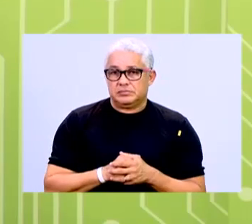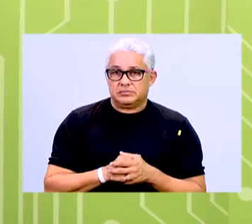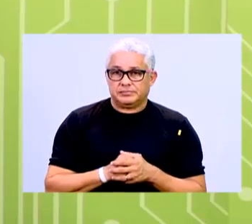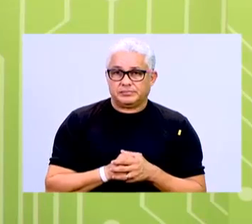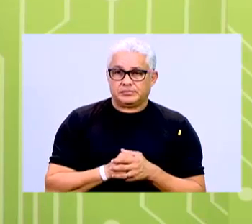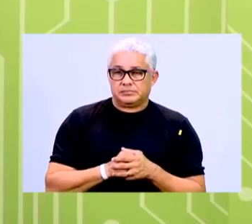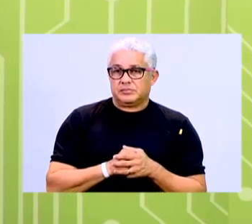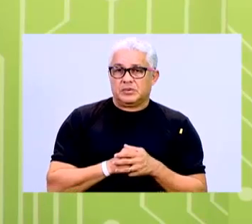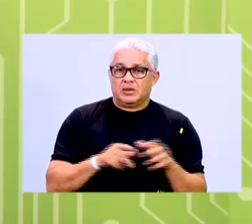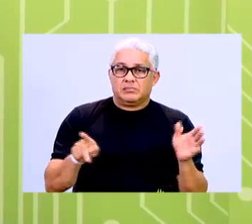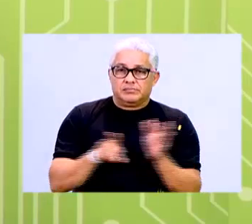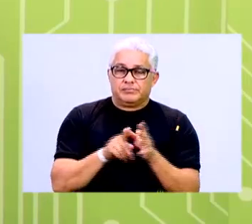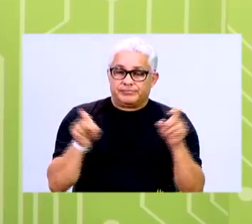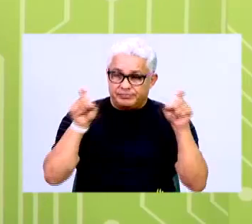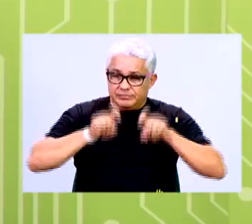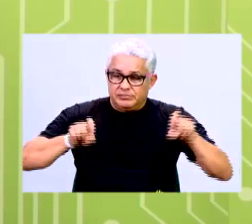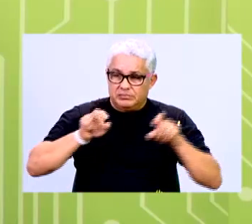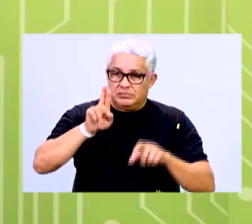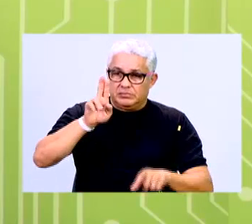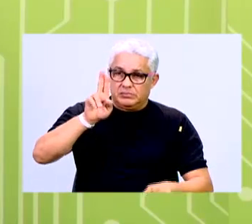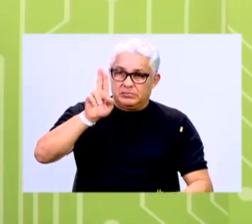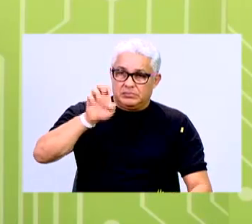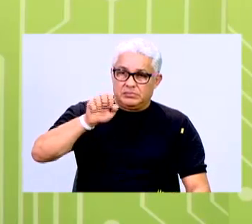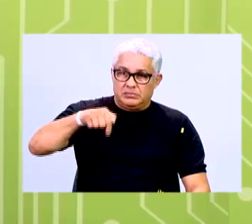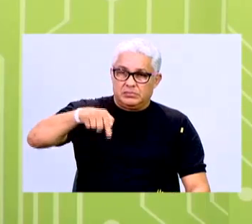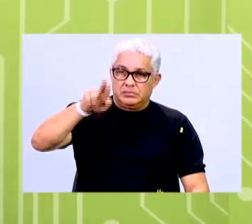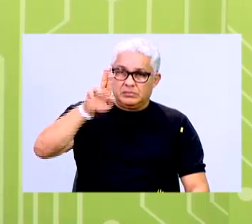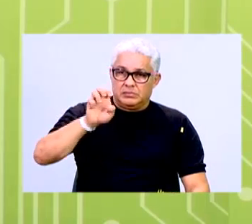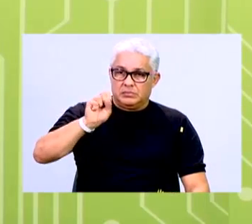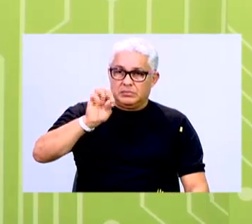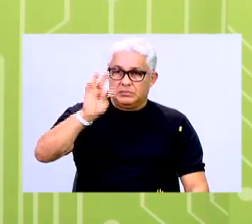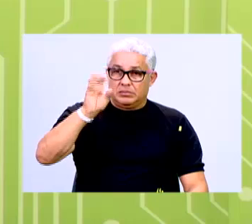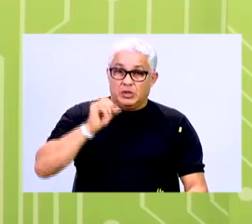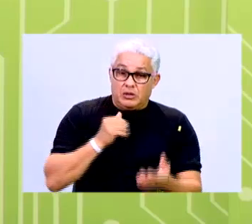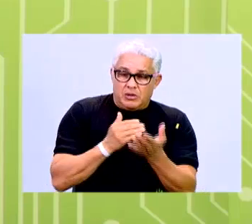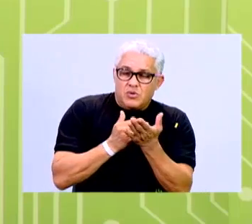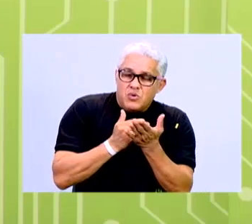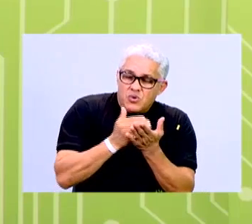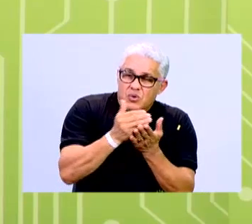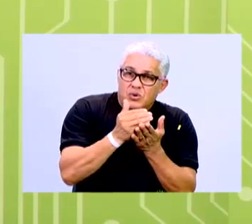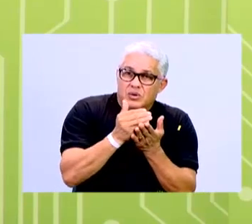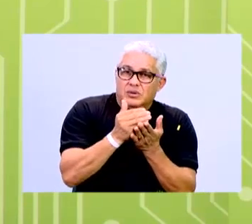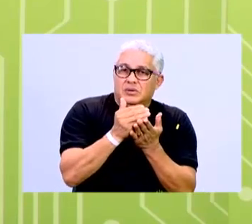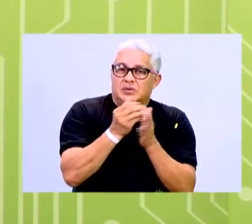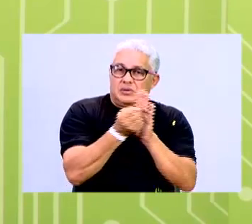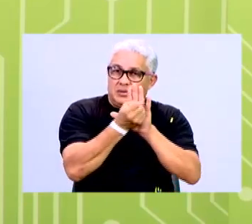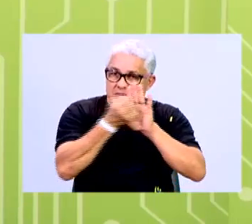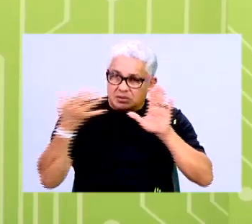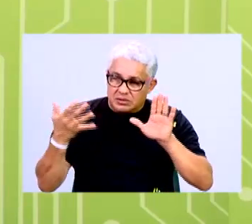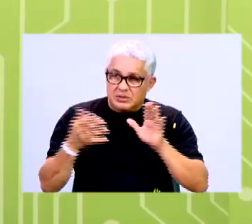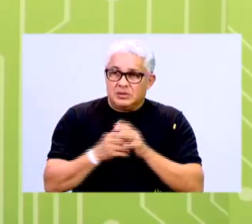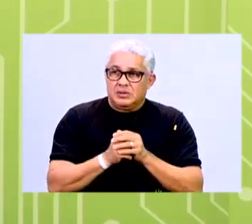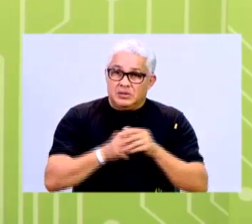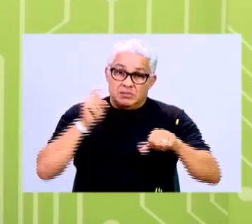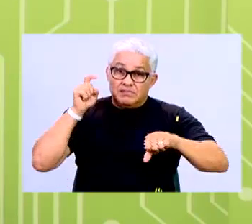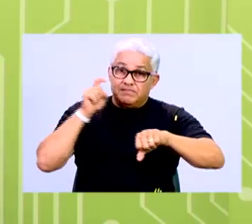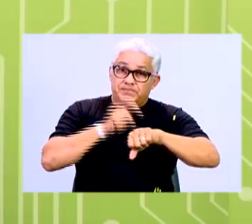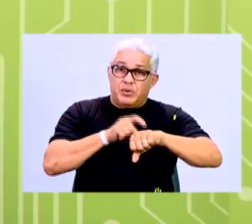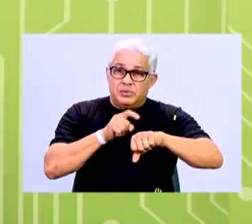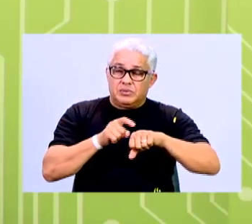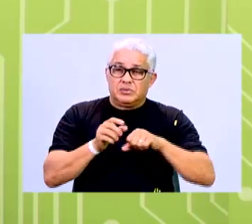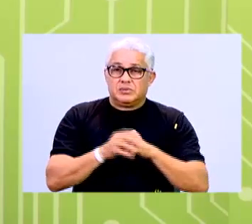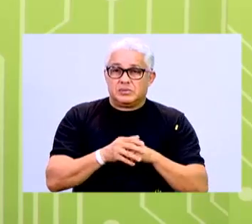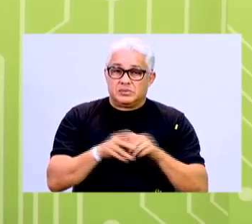de hardware e no determinado momento que eu estou começando a construir a aplicação, naquele momento o requisito de